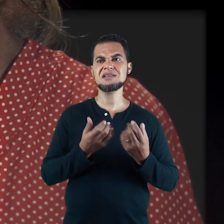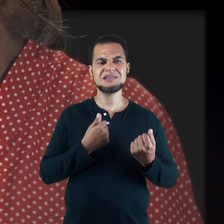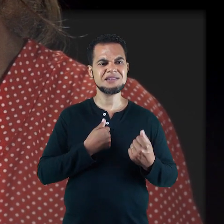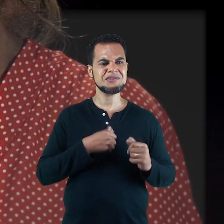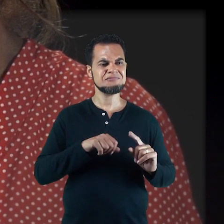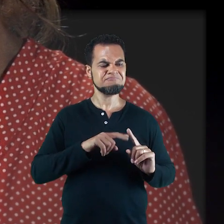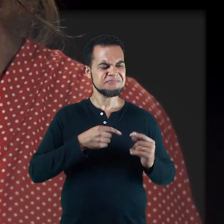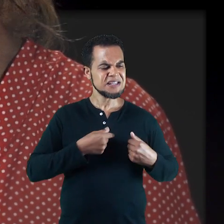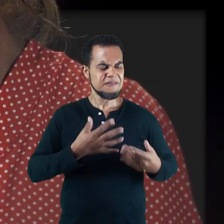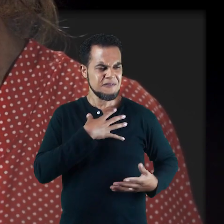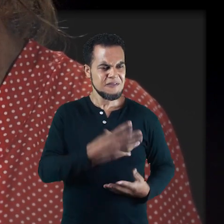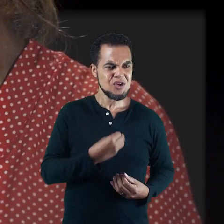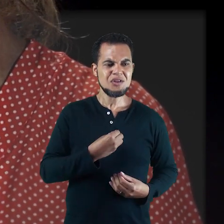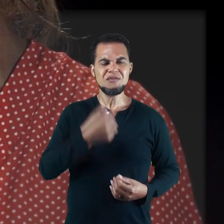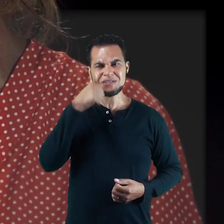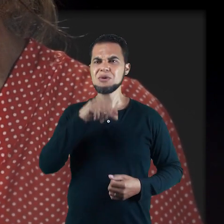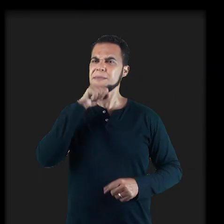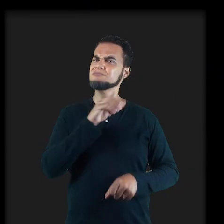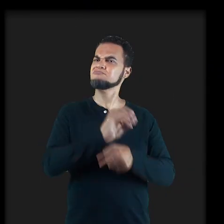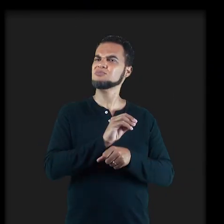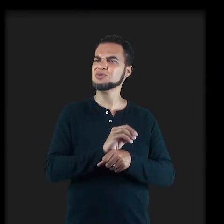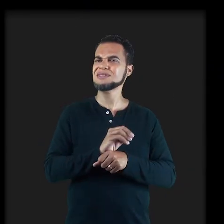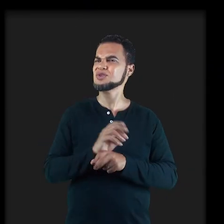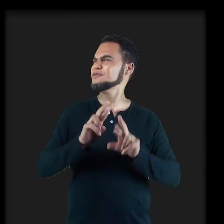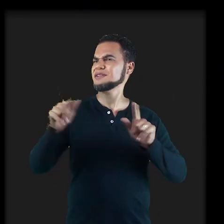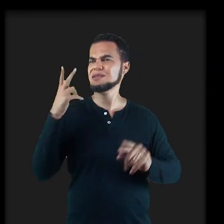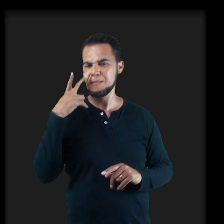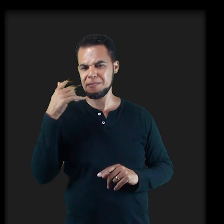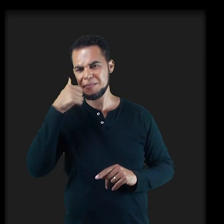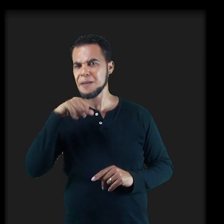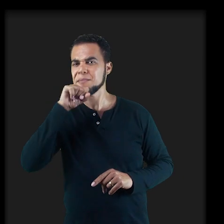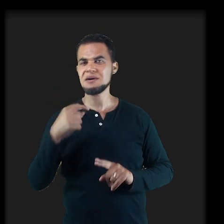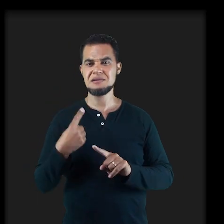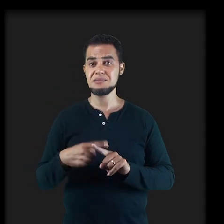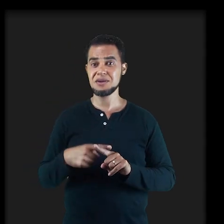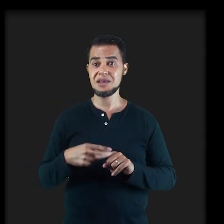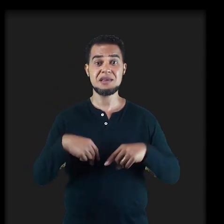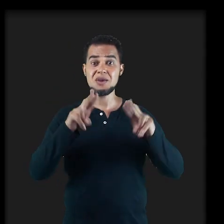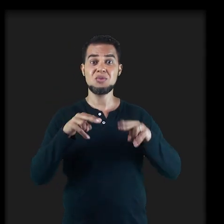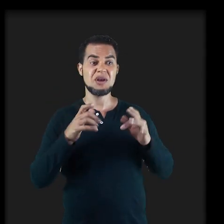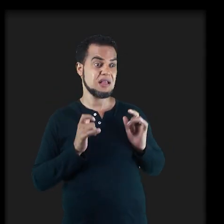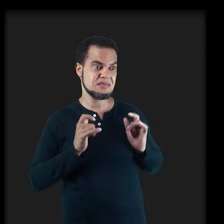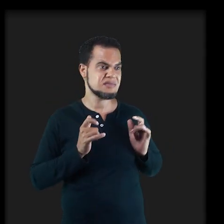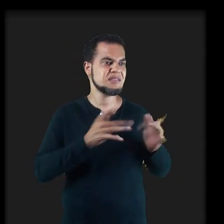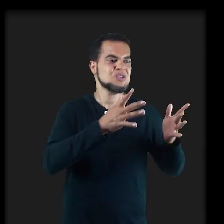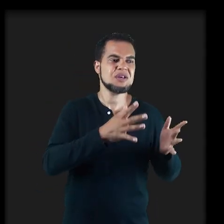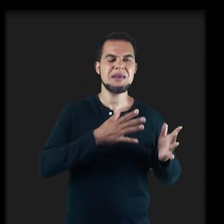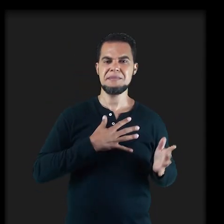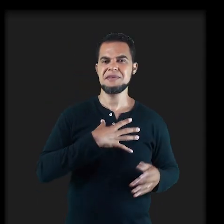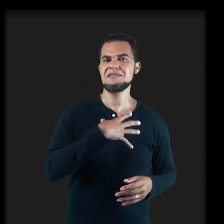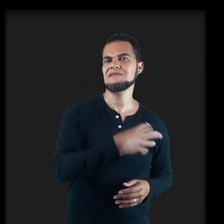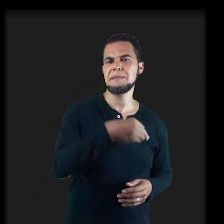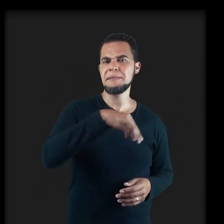minha mãe não fosse. Tu vai ser essa mãe. Entendeu? Minha mãe, eu sinto que eu nunca deixaria a Maria Luísa com ninguém.